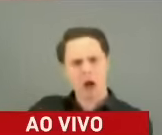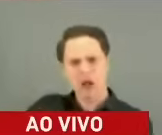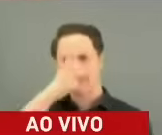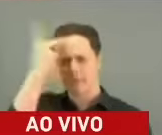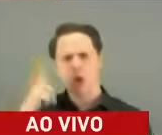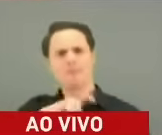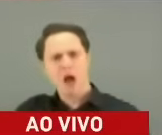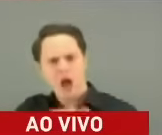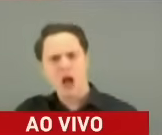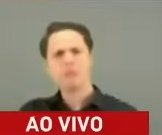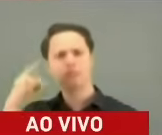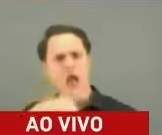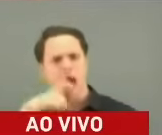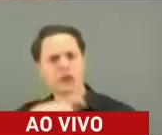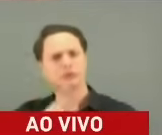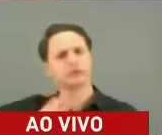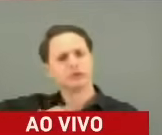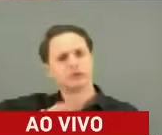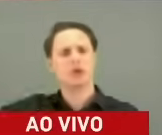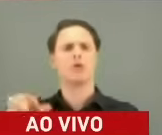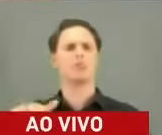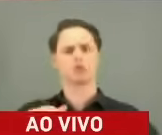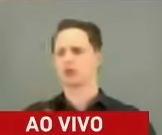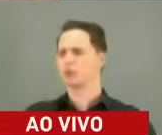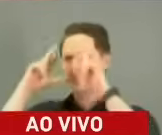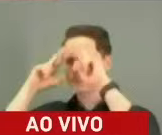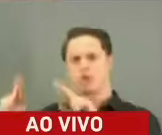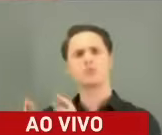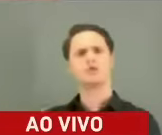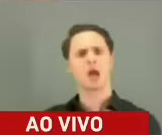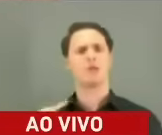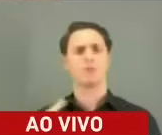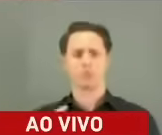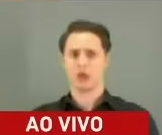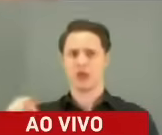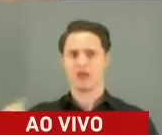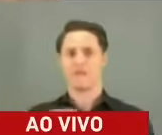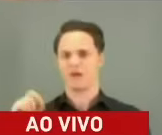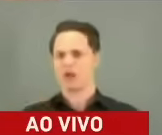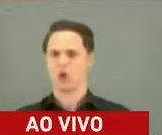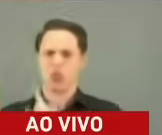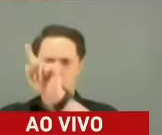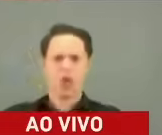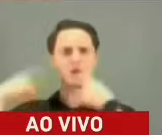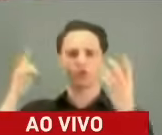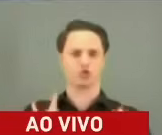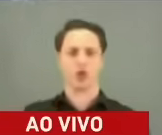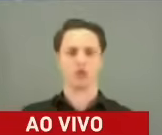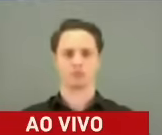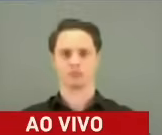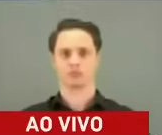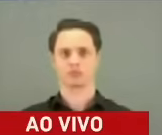caráter, mentirosos. E por isso que eu não tenho um pingo de respeito por quem levanta foice e martelo aqui nessa comissão. Obrigado,